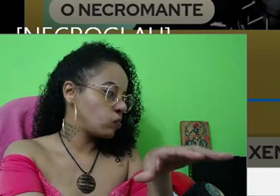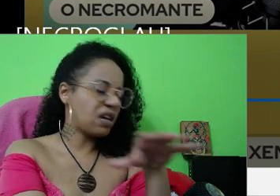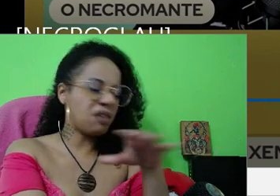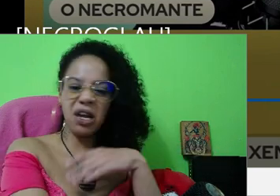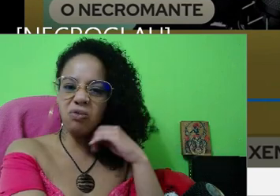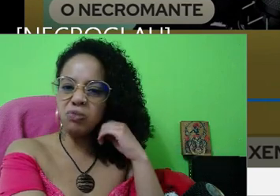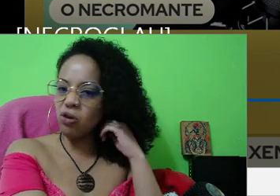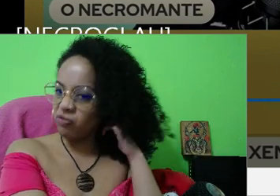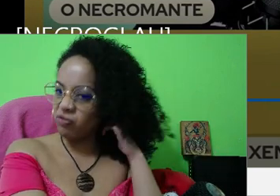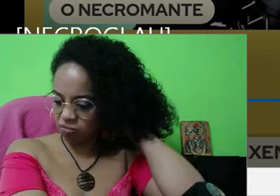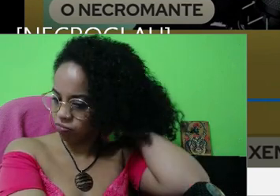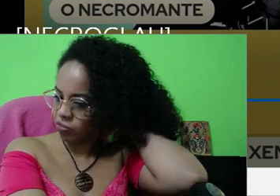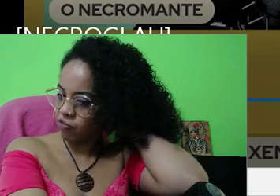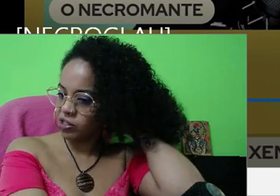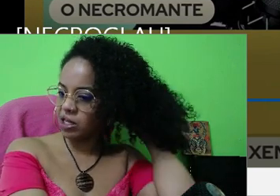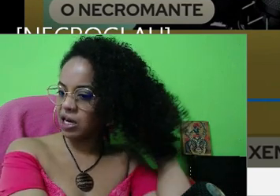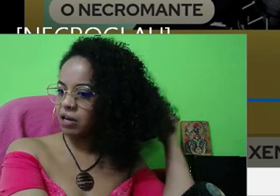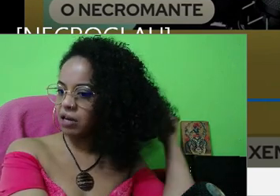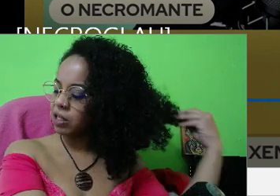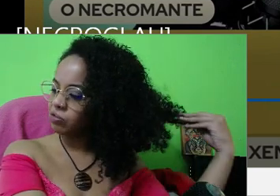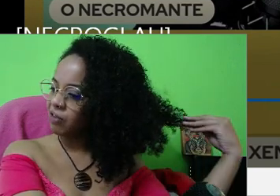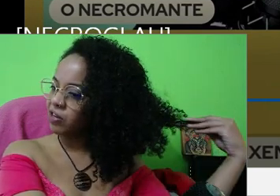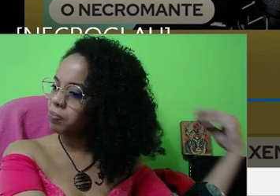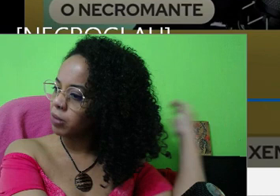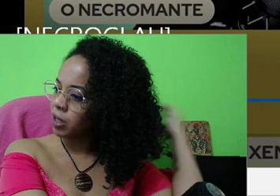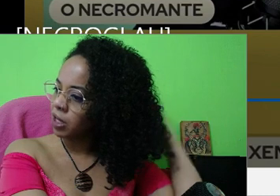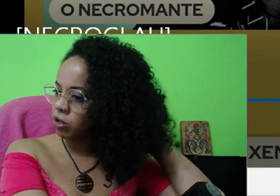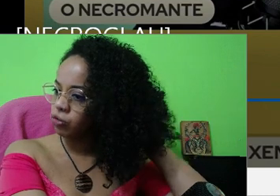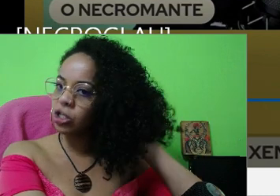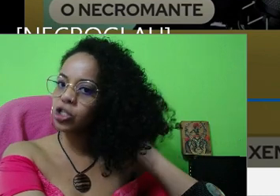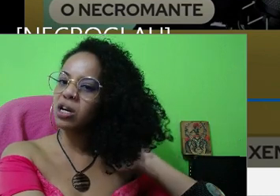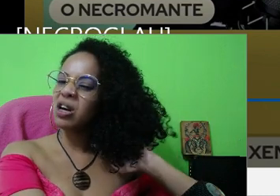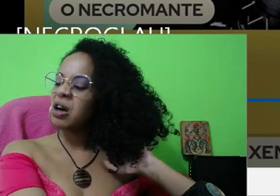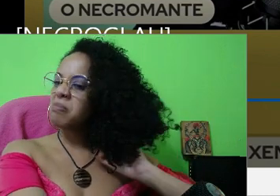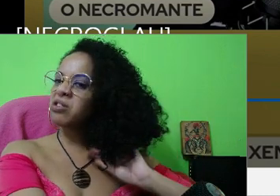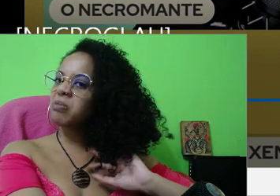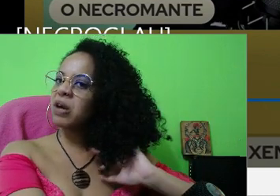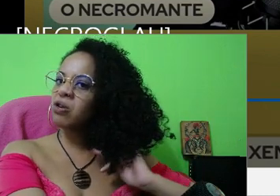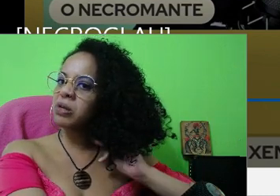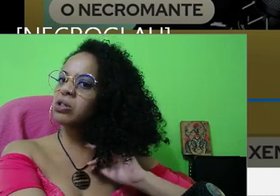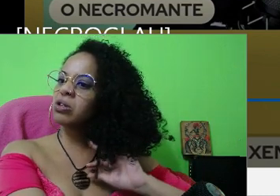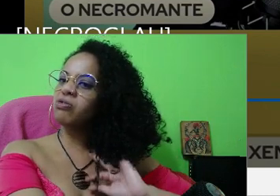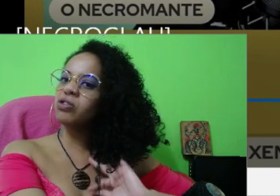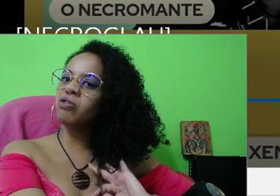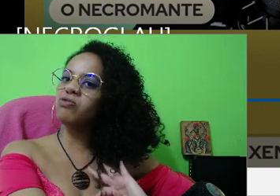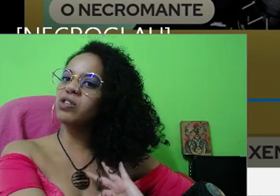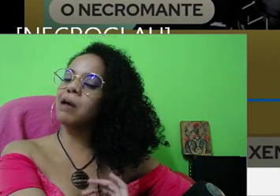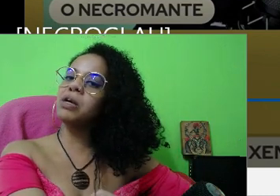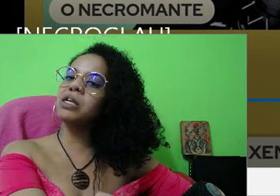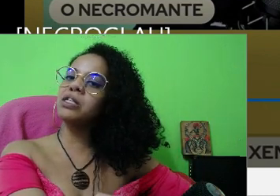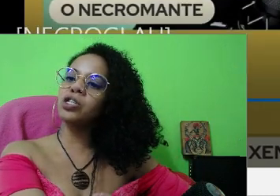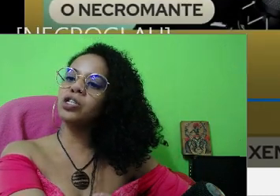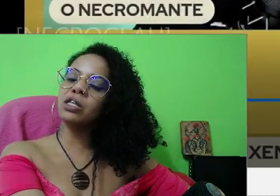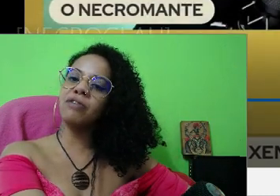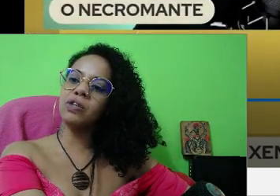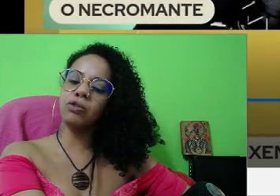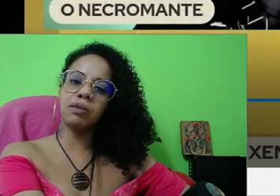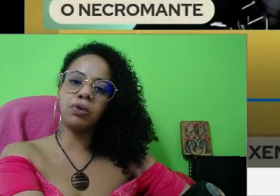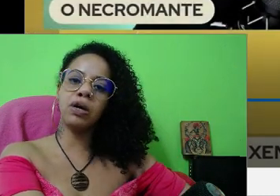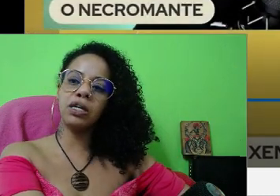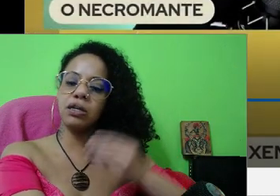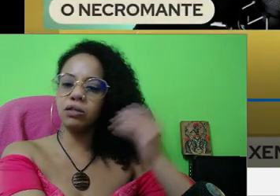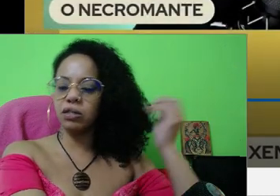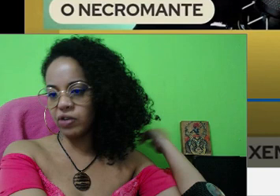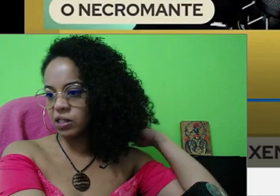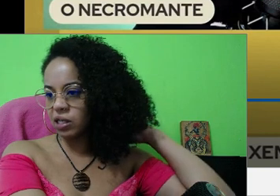também não me ouviram não você né você não tava na primeira reunião do crítica mas também algumas coisas não foi ouvida lá mas eu acho que deve